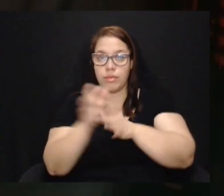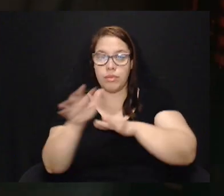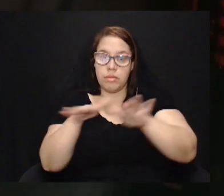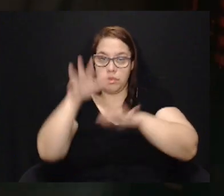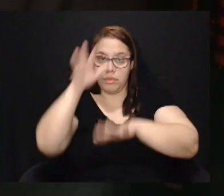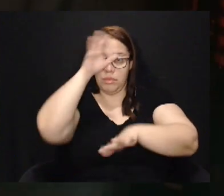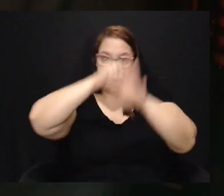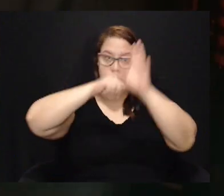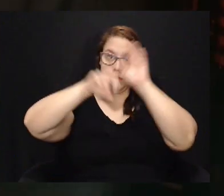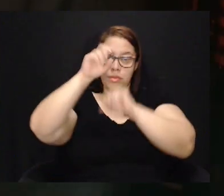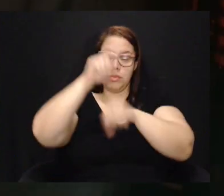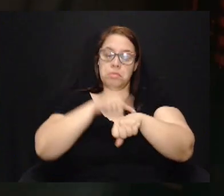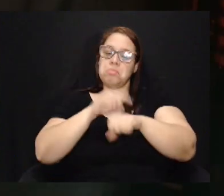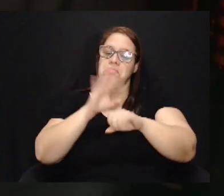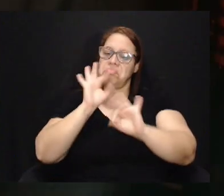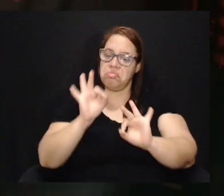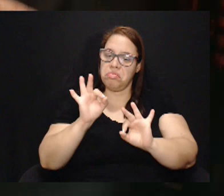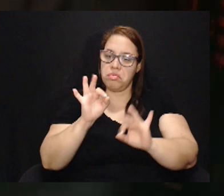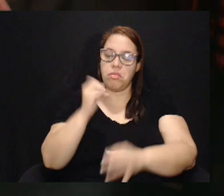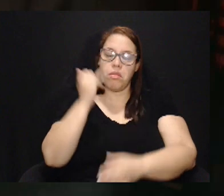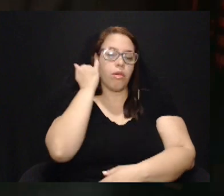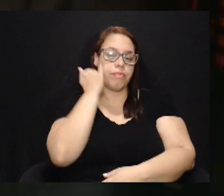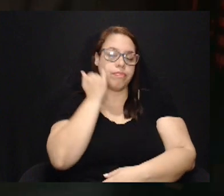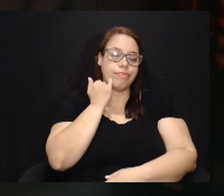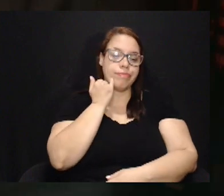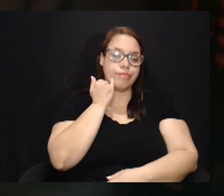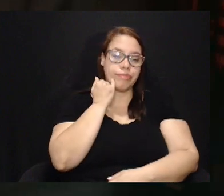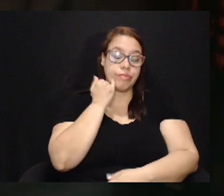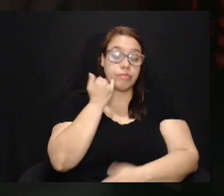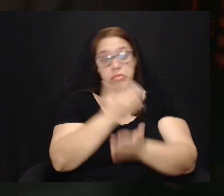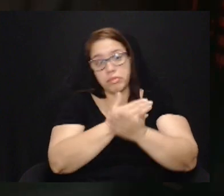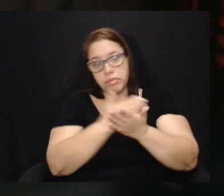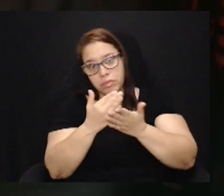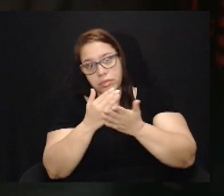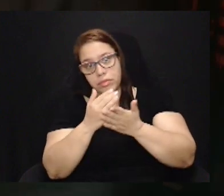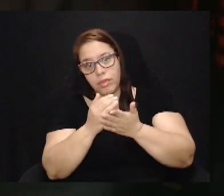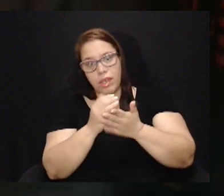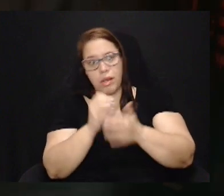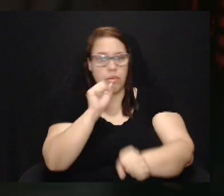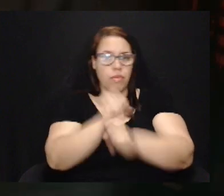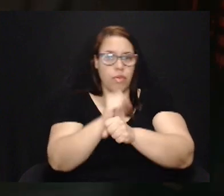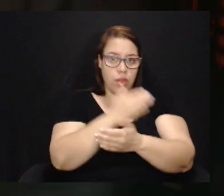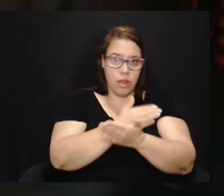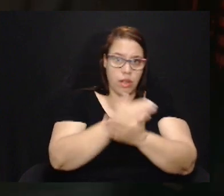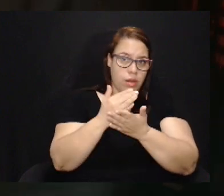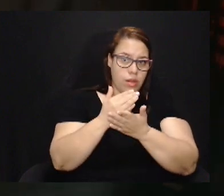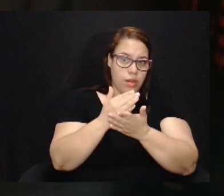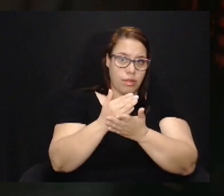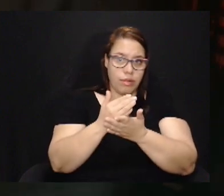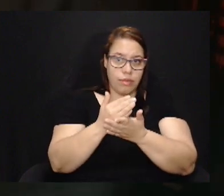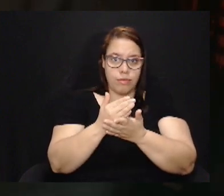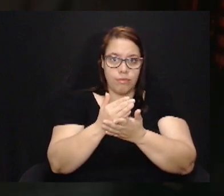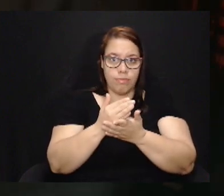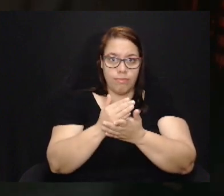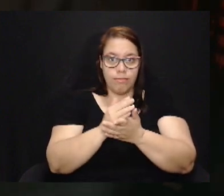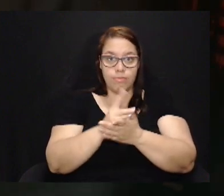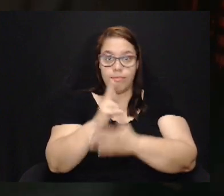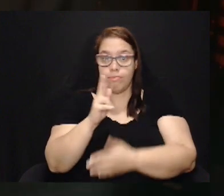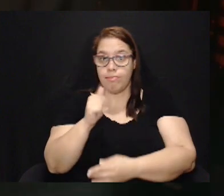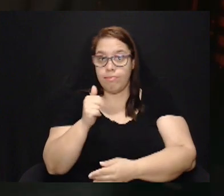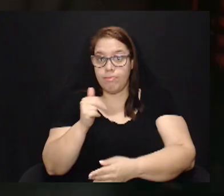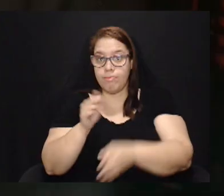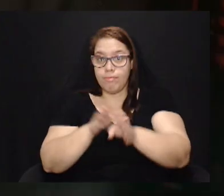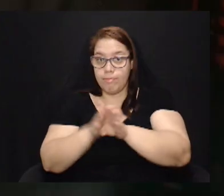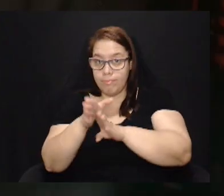tempo de aprender. E dieta é assim, se você começa, daqui a pouco você para, daqui a pouco você começa, não adianta, porque se você não tiver alguém para te